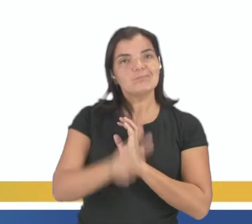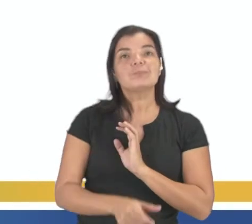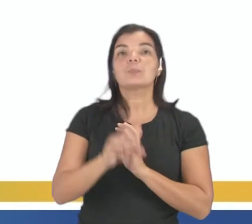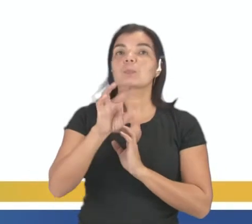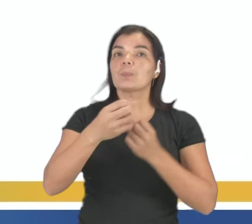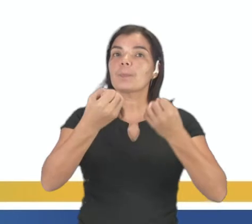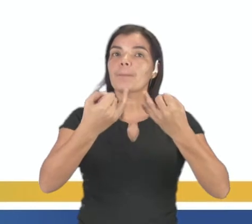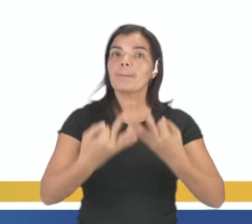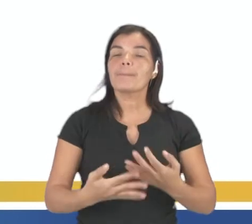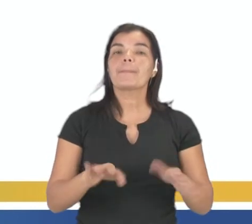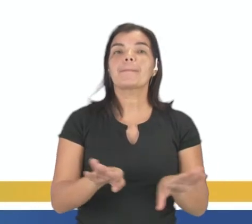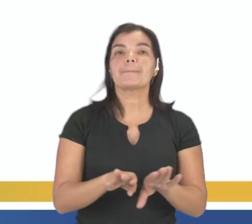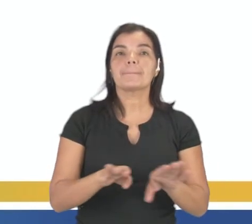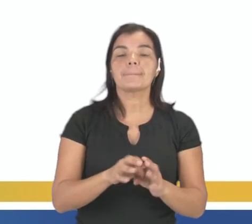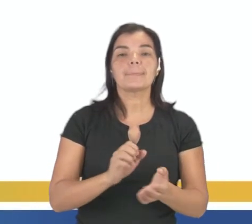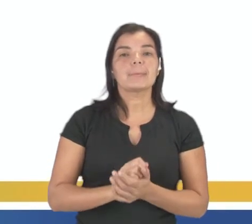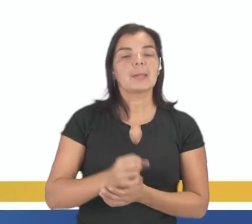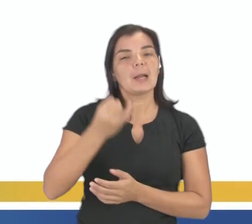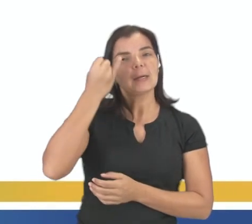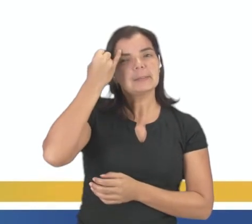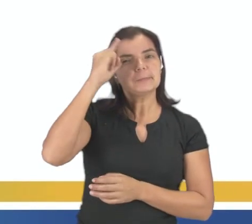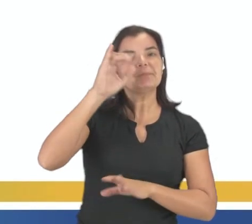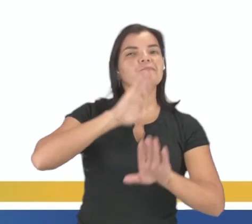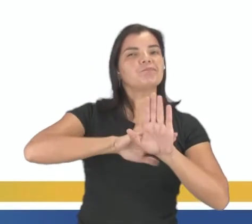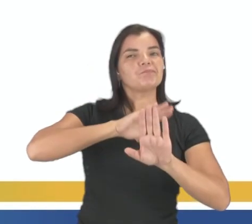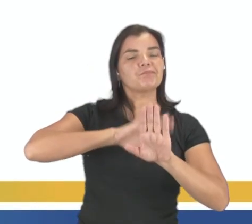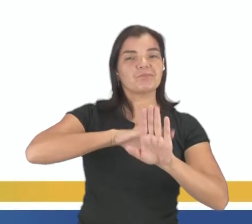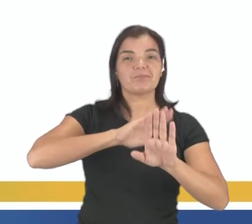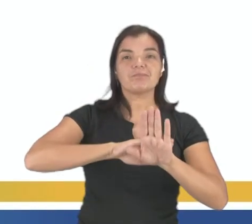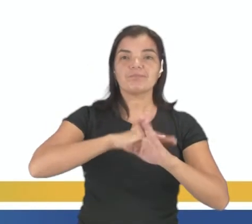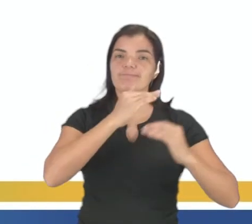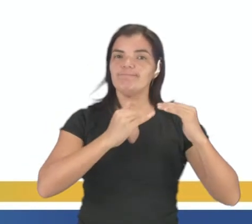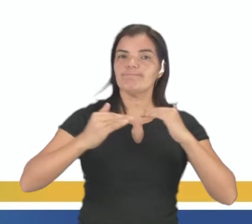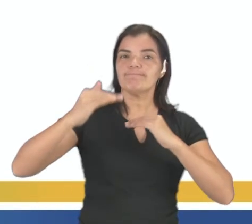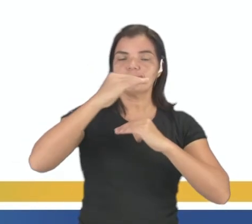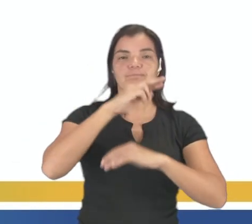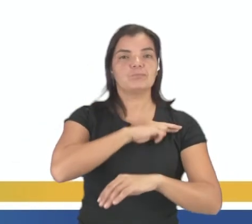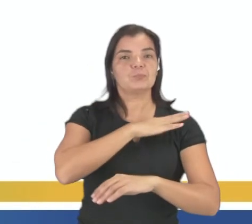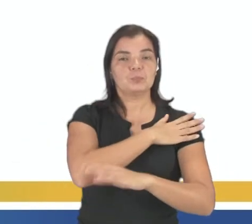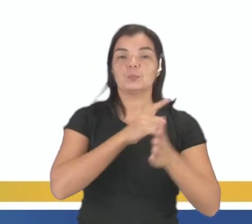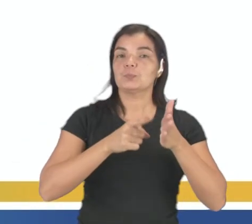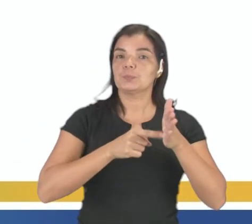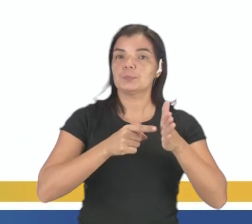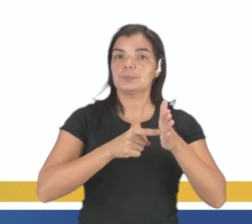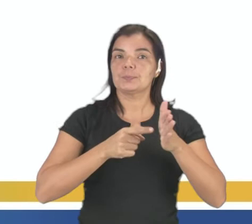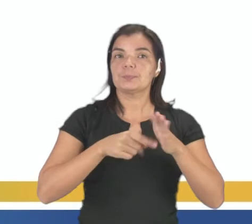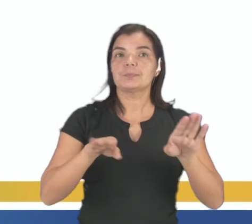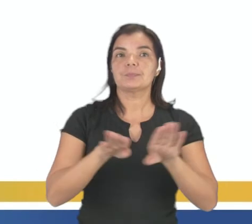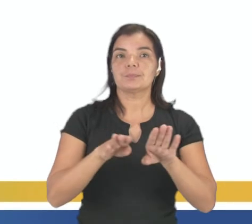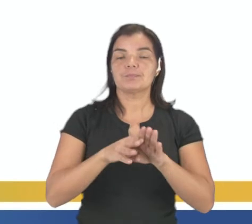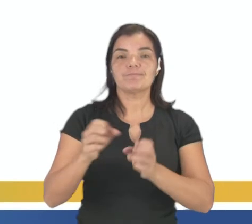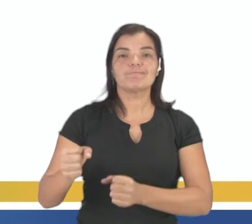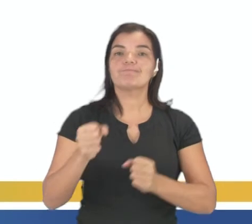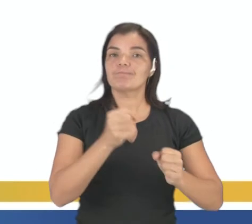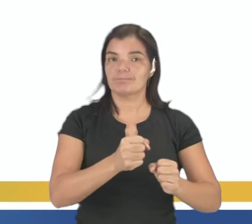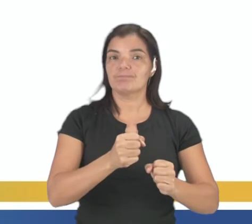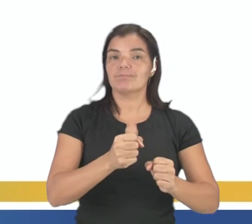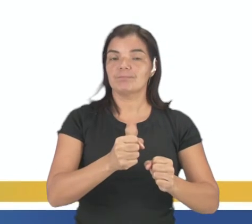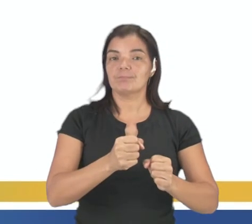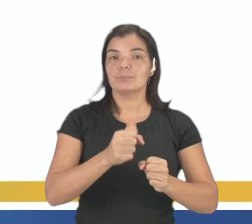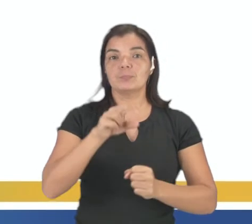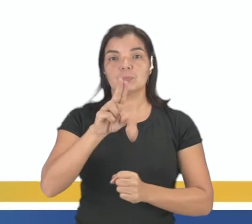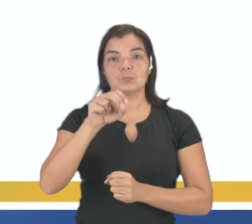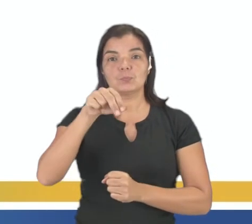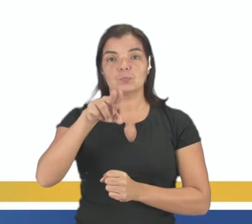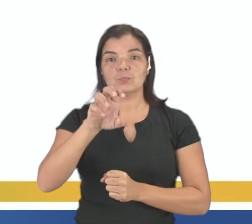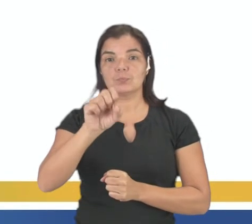falando sobre a ideologia nazista da superioridade racial do homem branco, e a posição assumida pela Unesco a